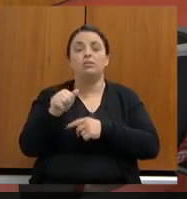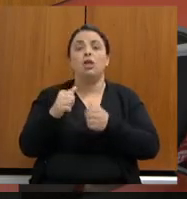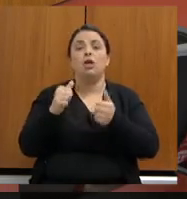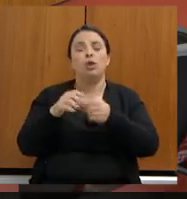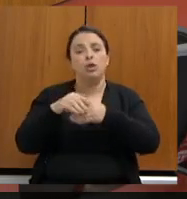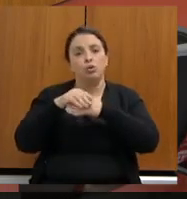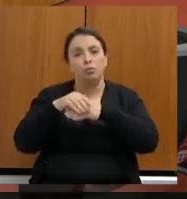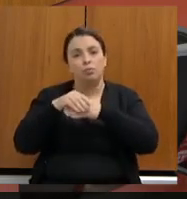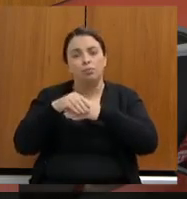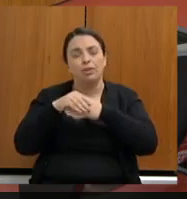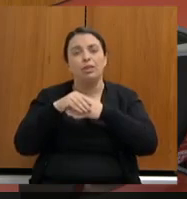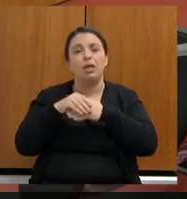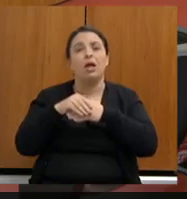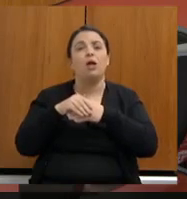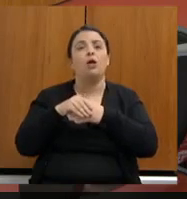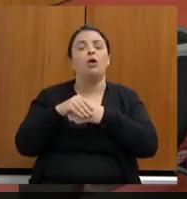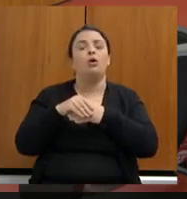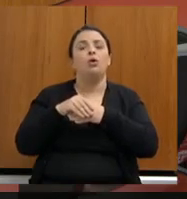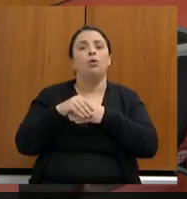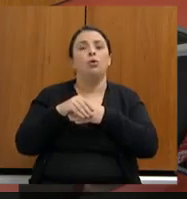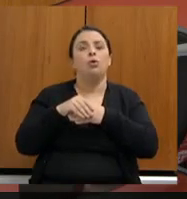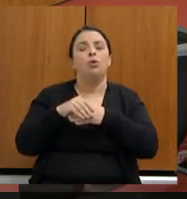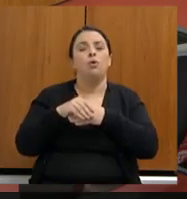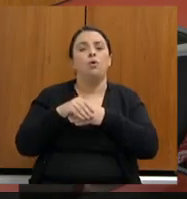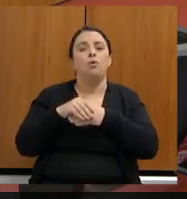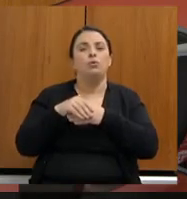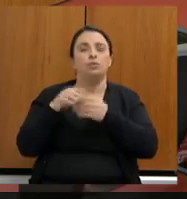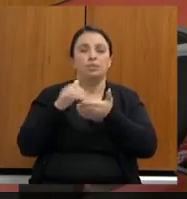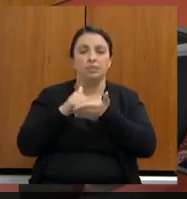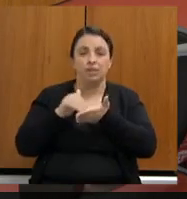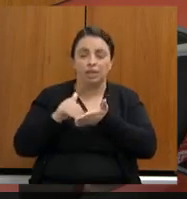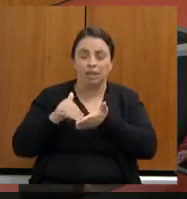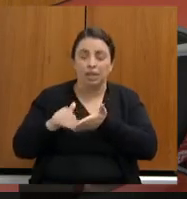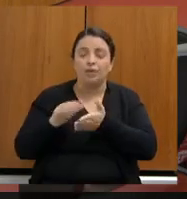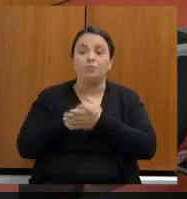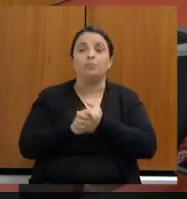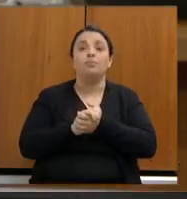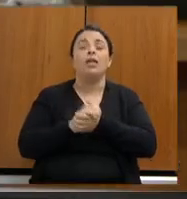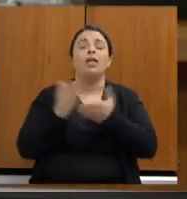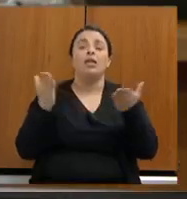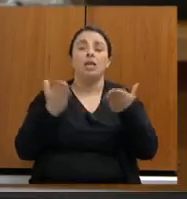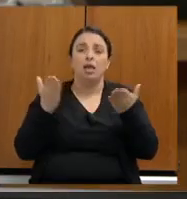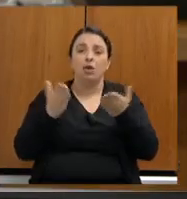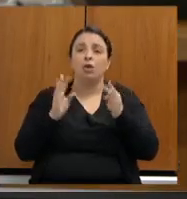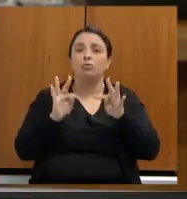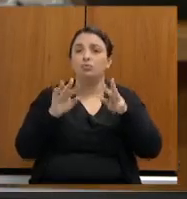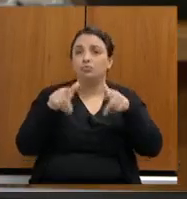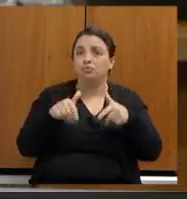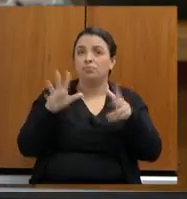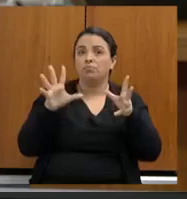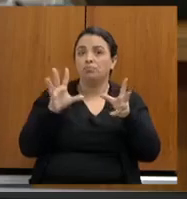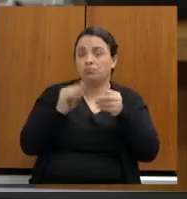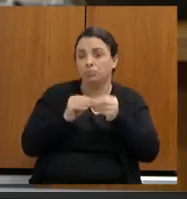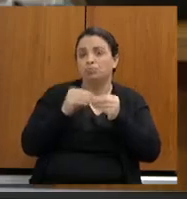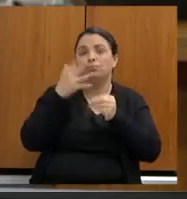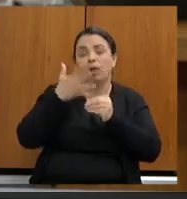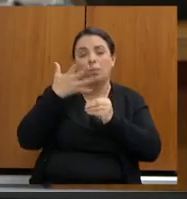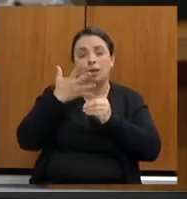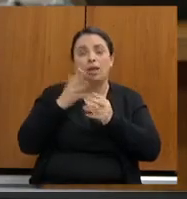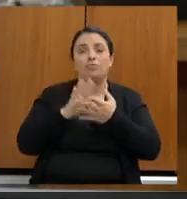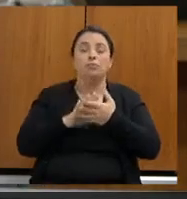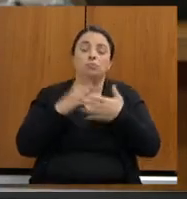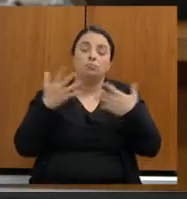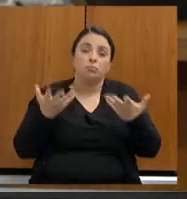secretário eu nesse instante aqui deste encerramento não me resta